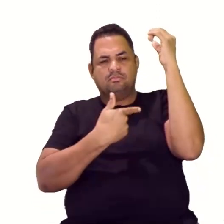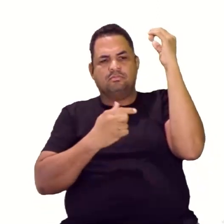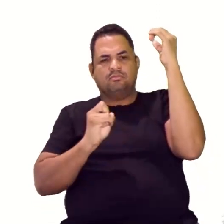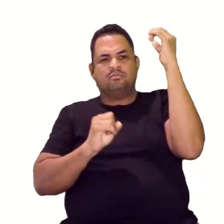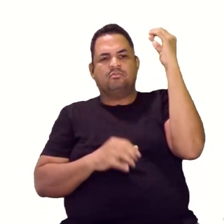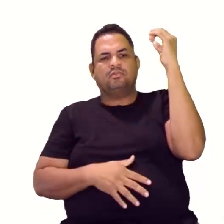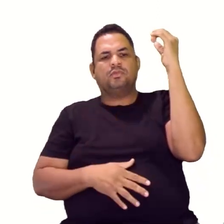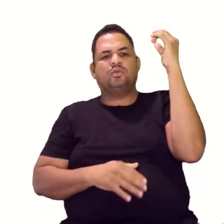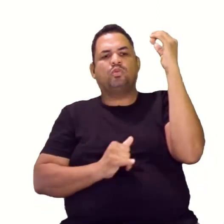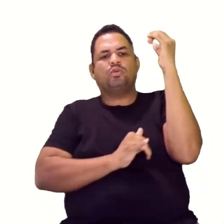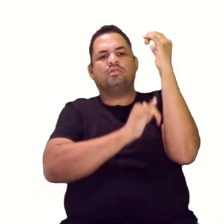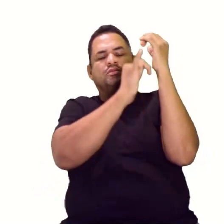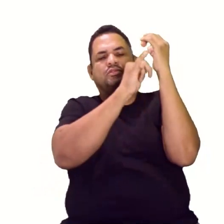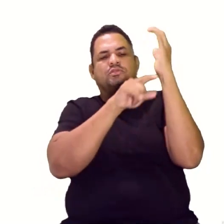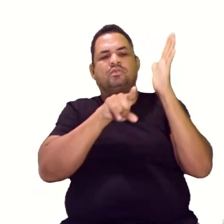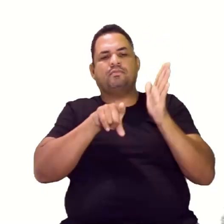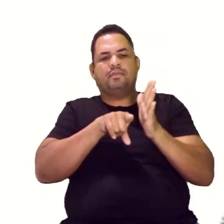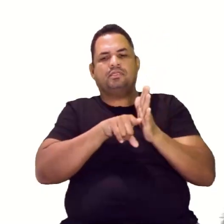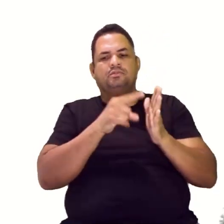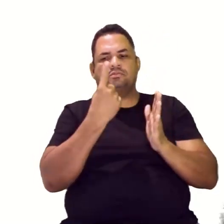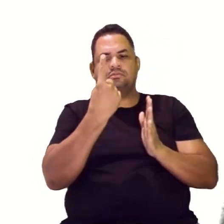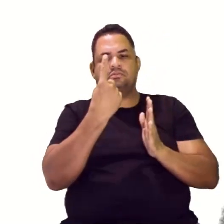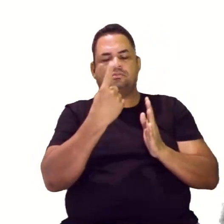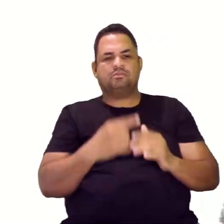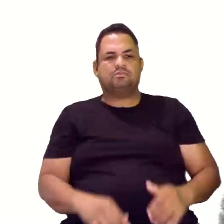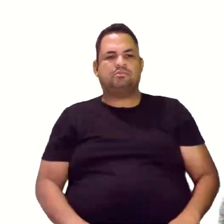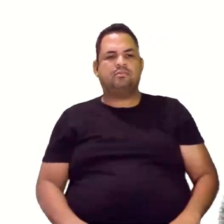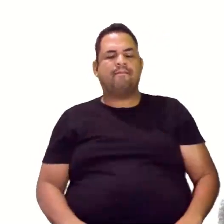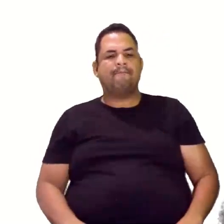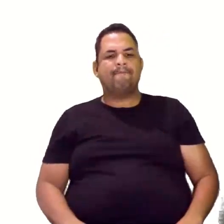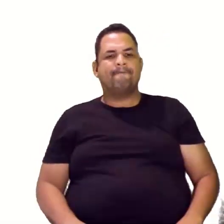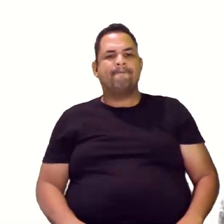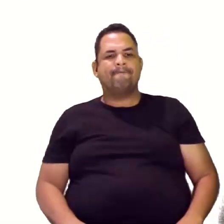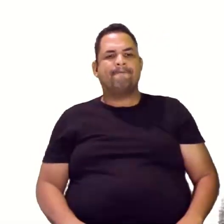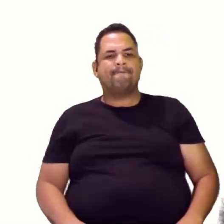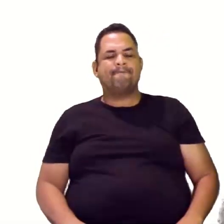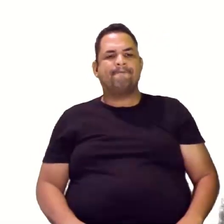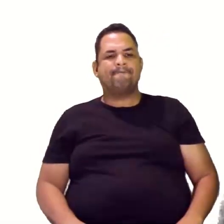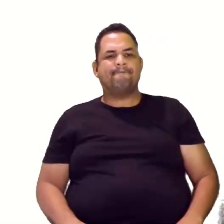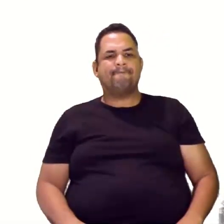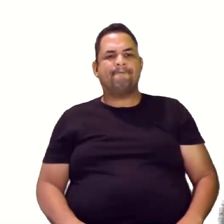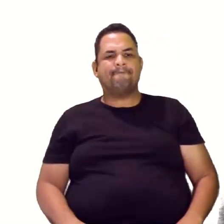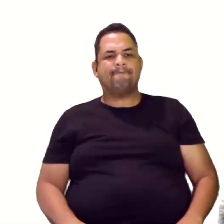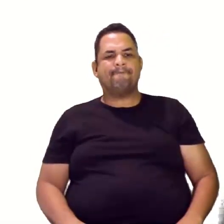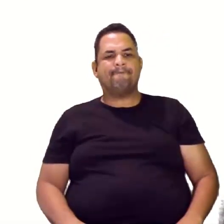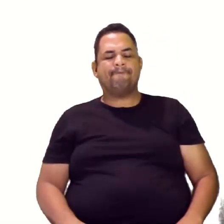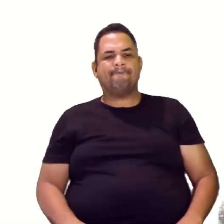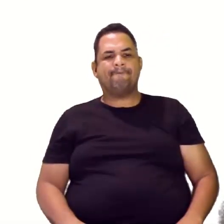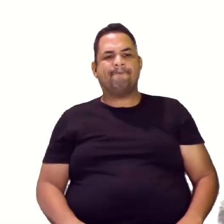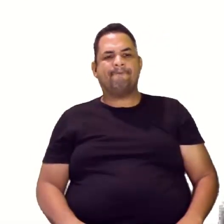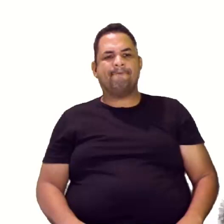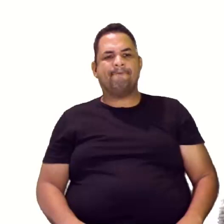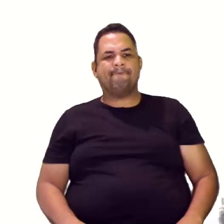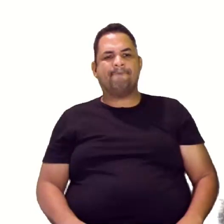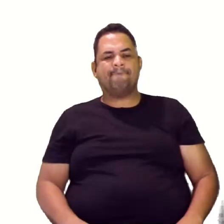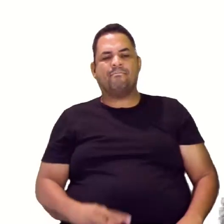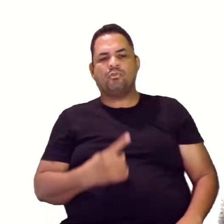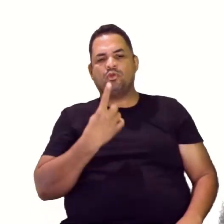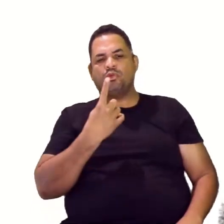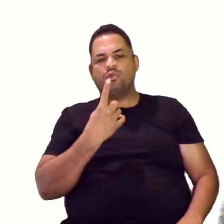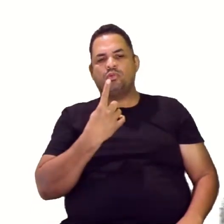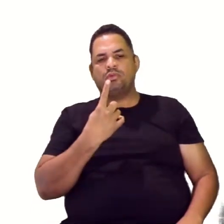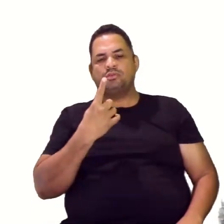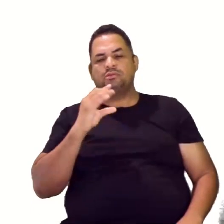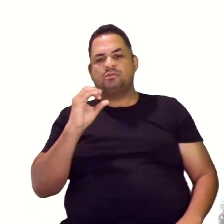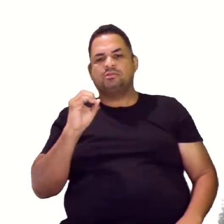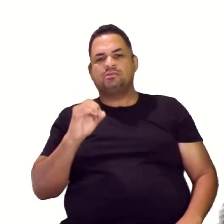é? Menos 1. Então, aqui é o primeiro ponto. Beleza. Voltando aqui, 1 e 0. Todo mundo vai passar no? 1 e 0. 1 e